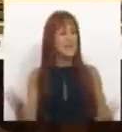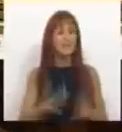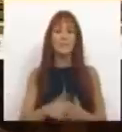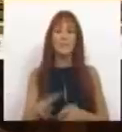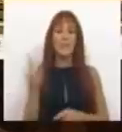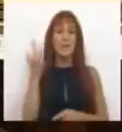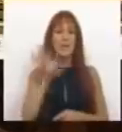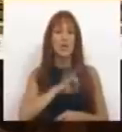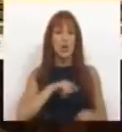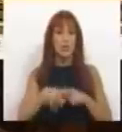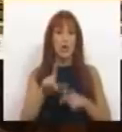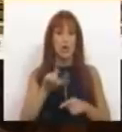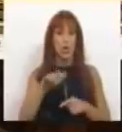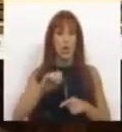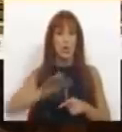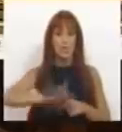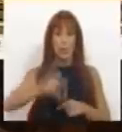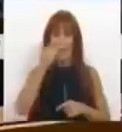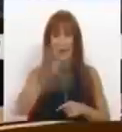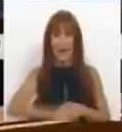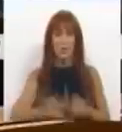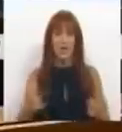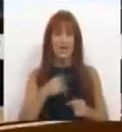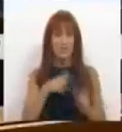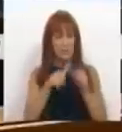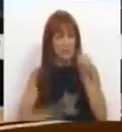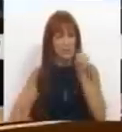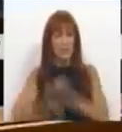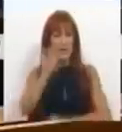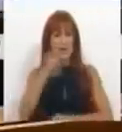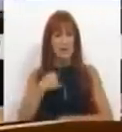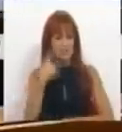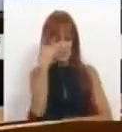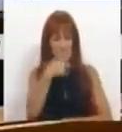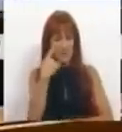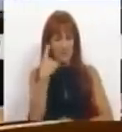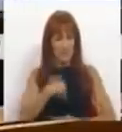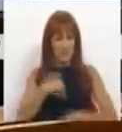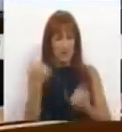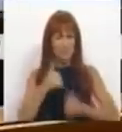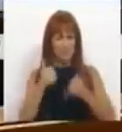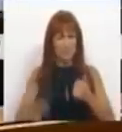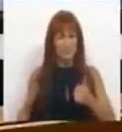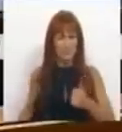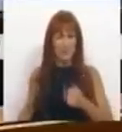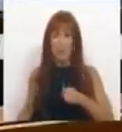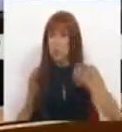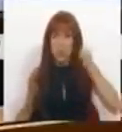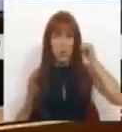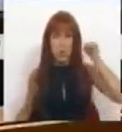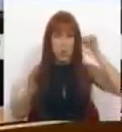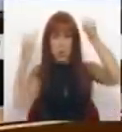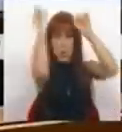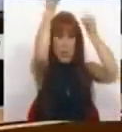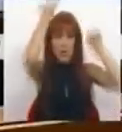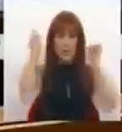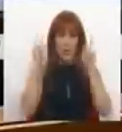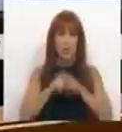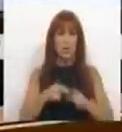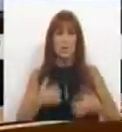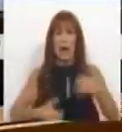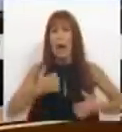Presidente, Sr. Deputado Luís Montenegro, a sua intervenção deu bem a imagem do nervosismo,